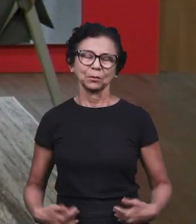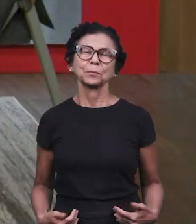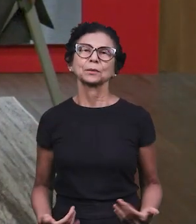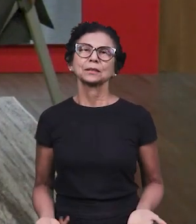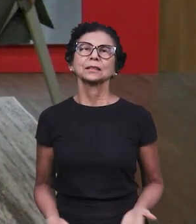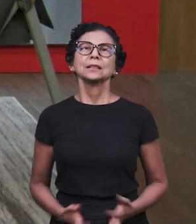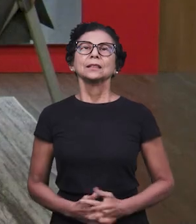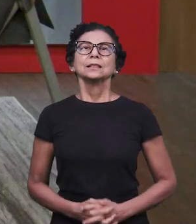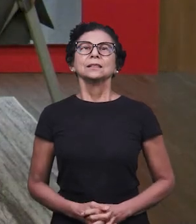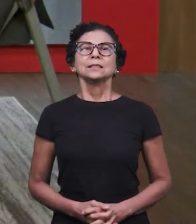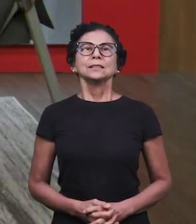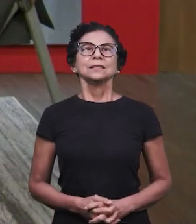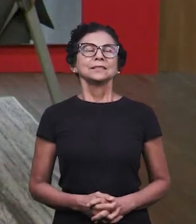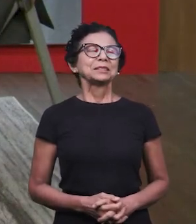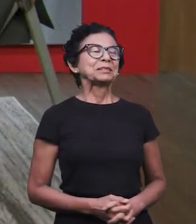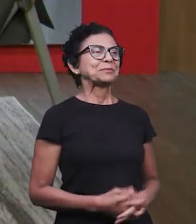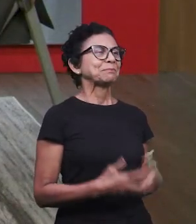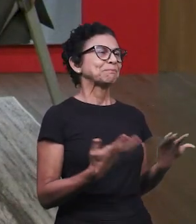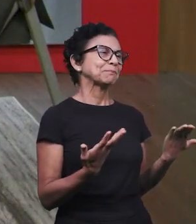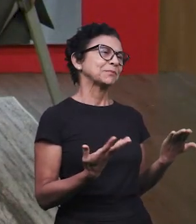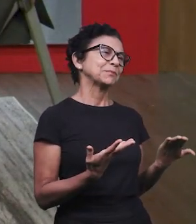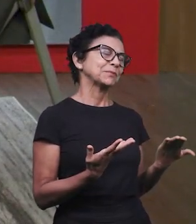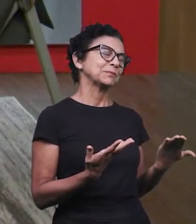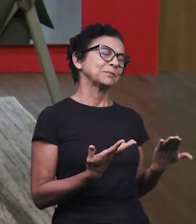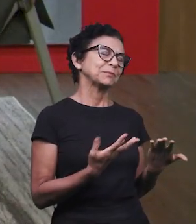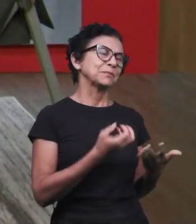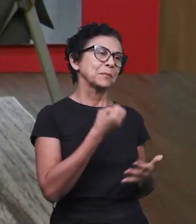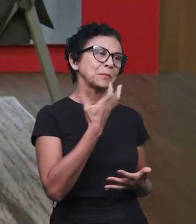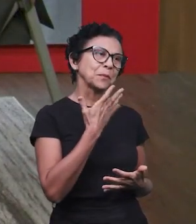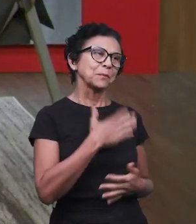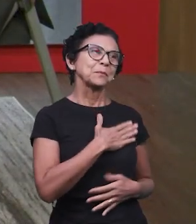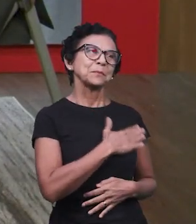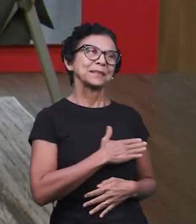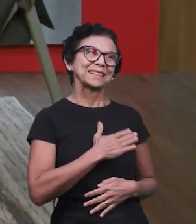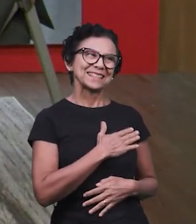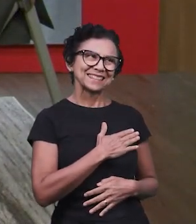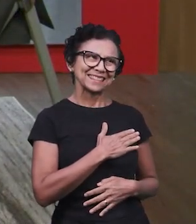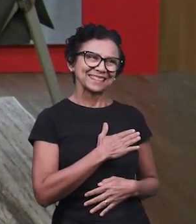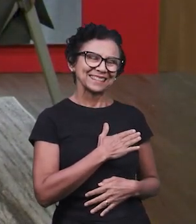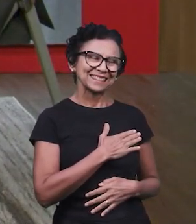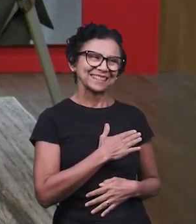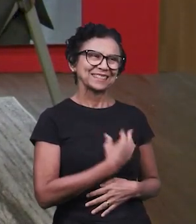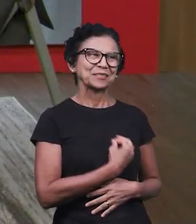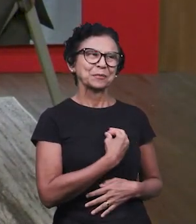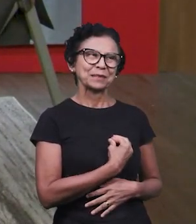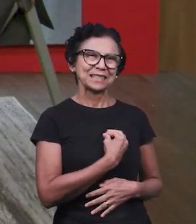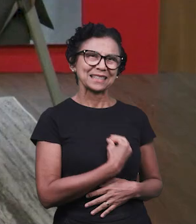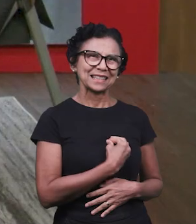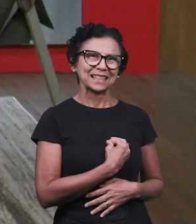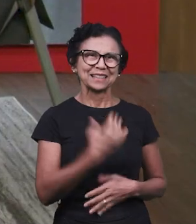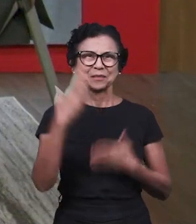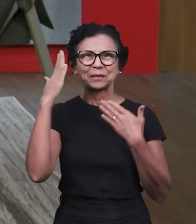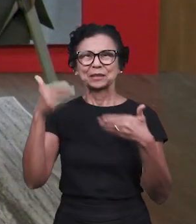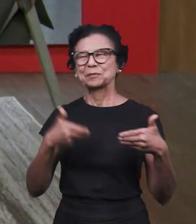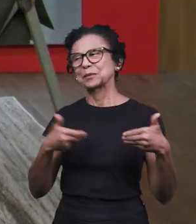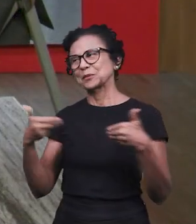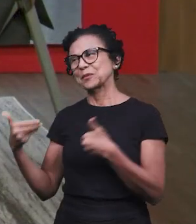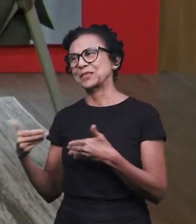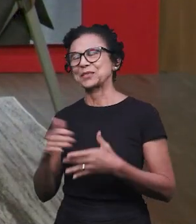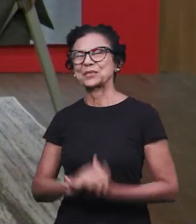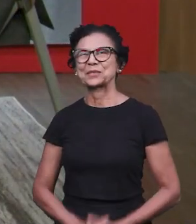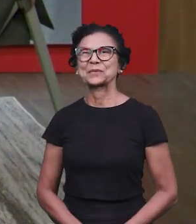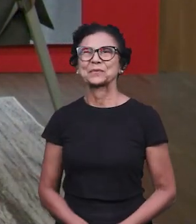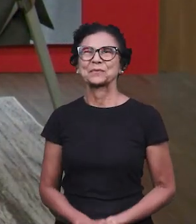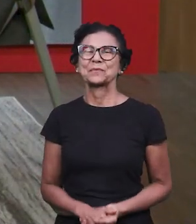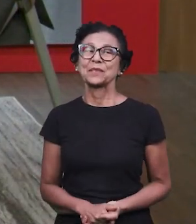Verdade. Doutora, estamos chegando ao fim, que bom, foi um prazer tê-la novamente aqui com a gente. Obrigado pelo convite, mais uma vez, estou à